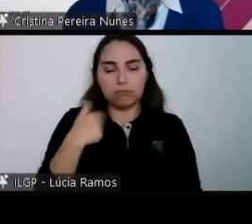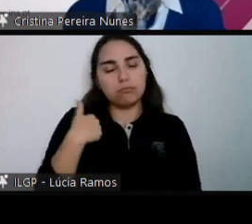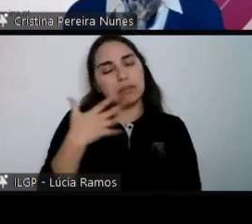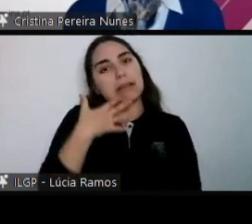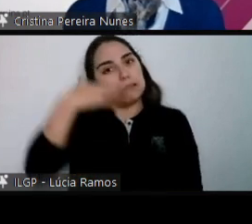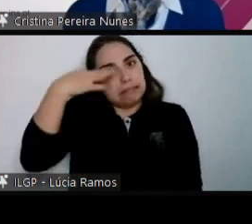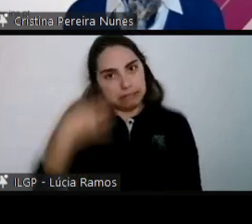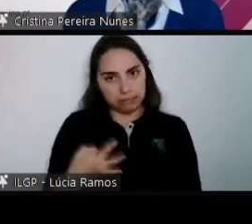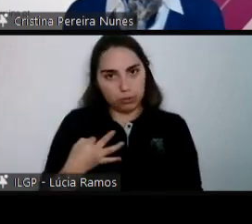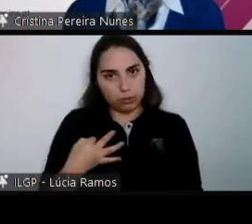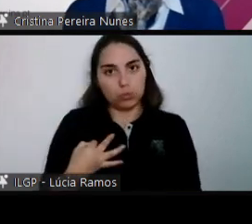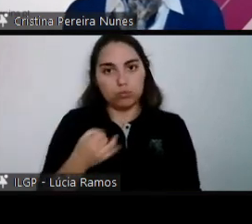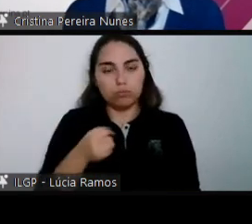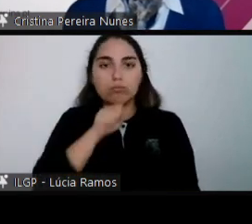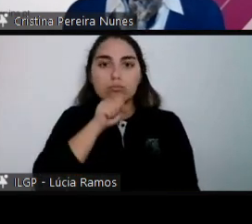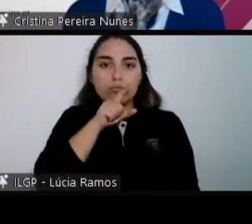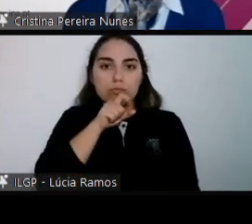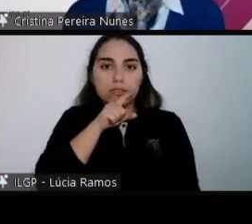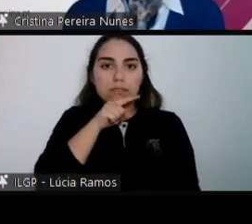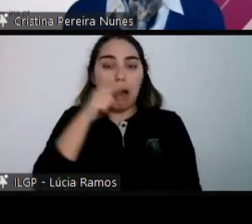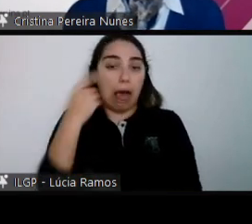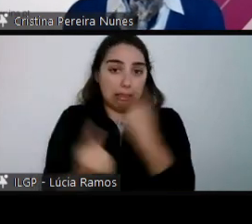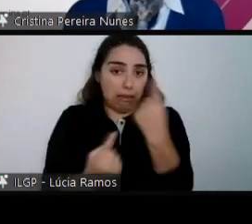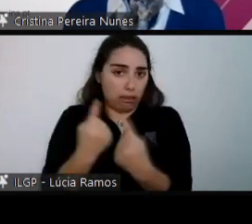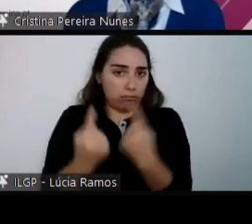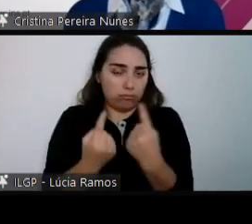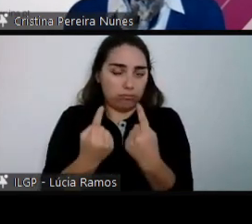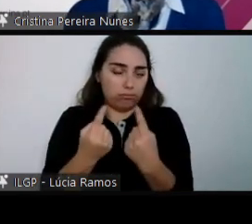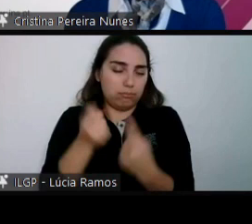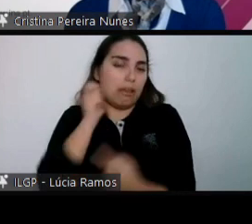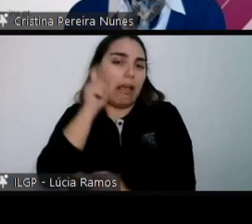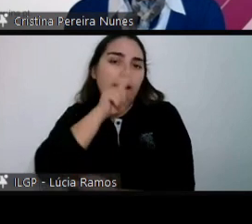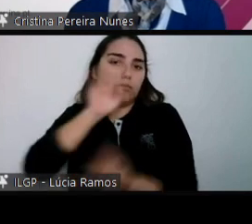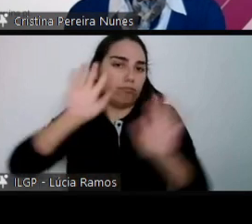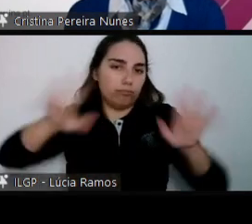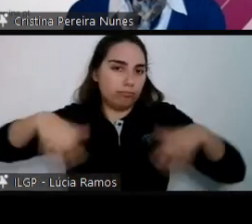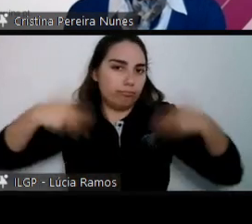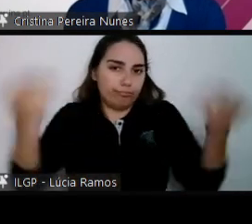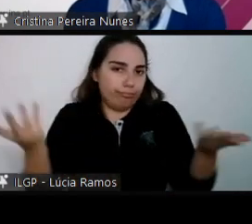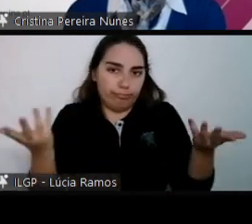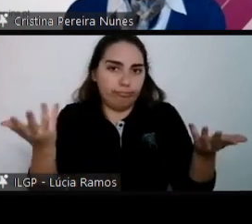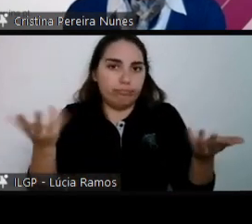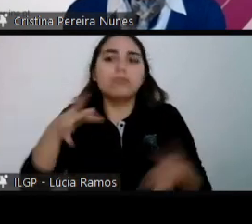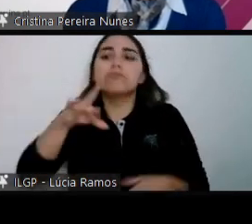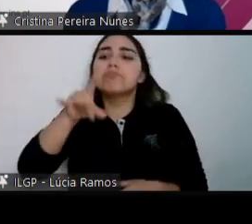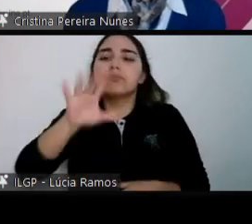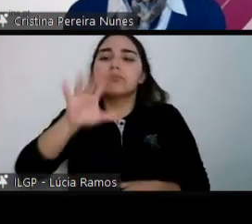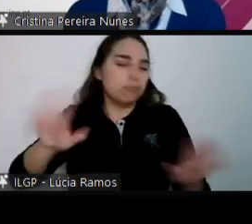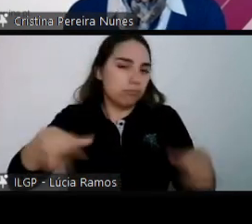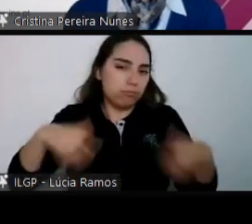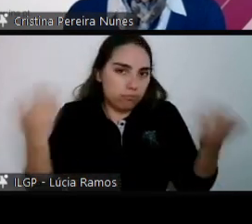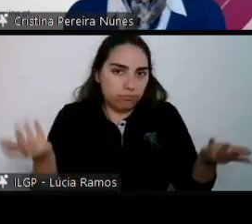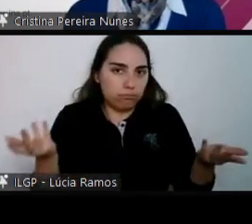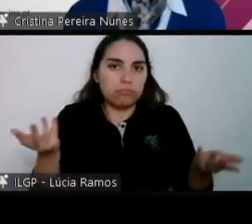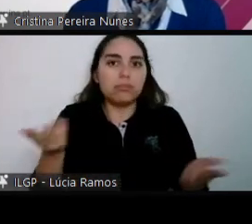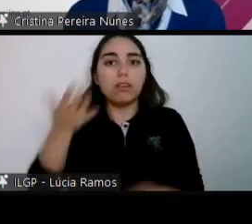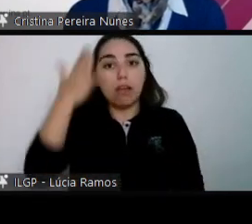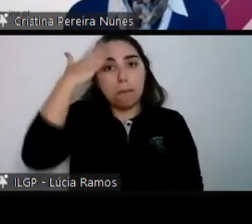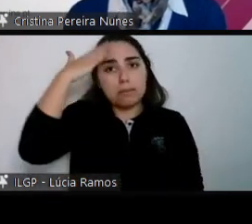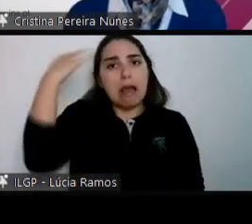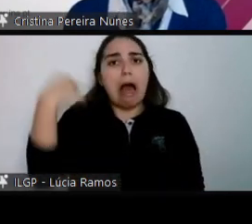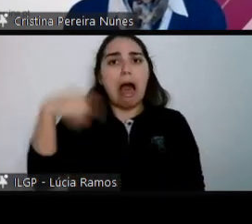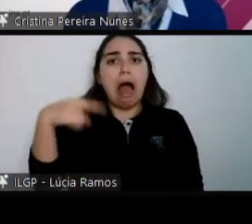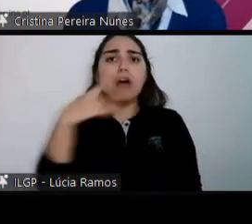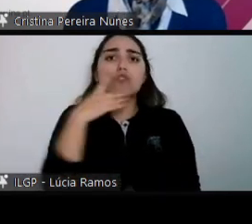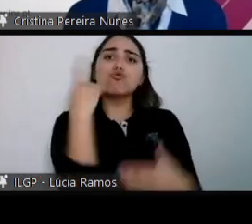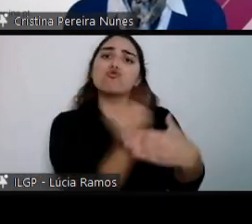possível alguém, seja quem for, num sítio qualquer que seja ele, que seja capaz de desenhar sozinho um bom